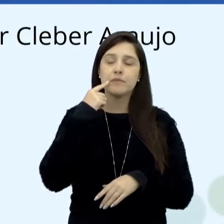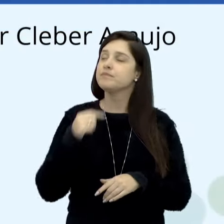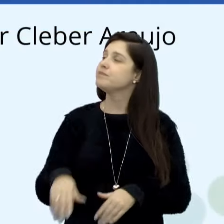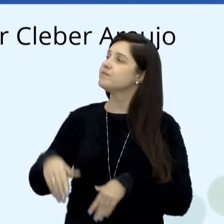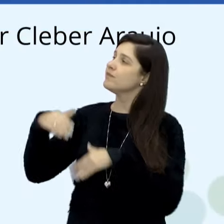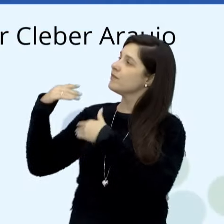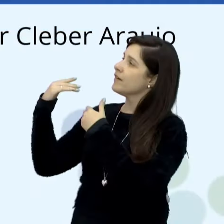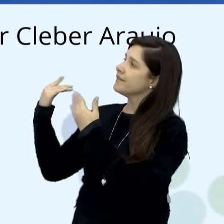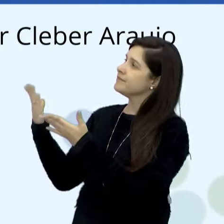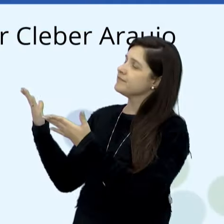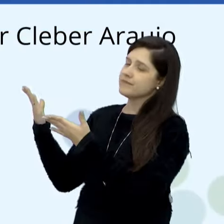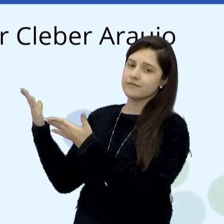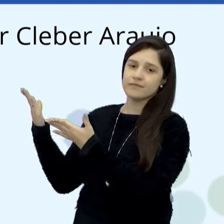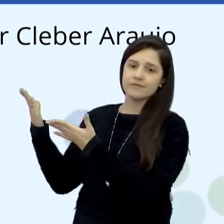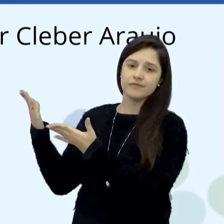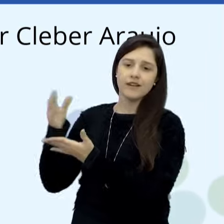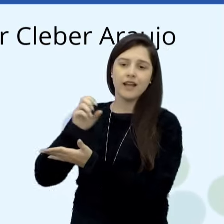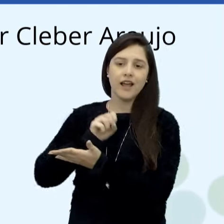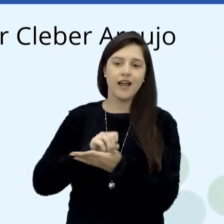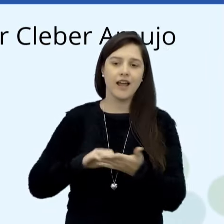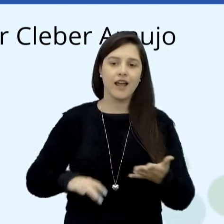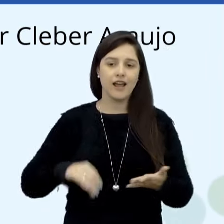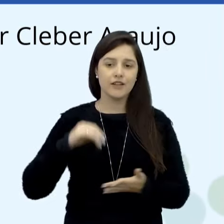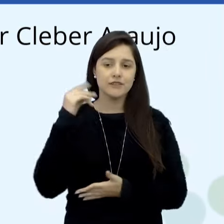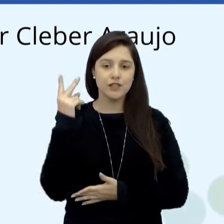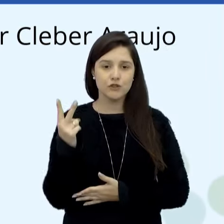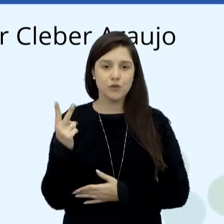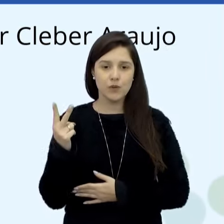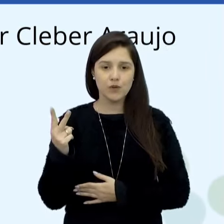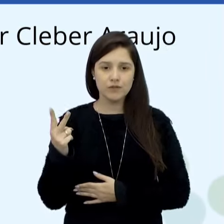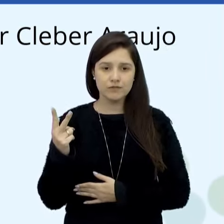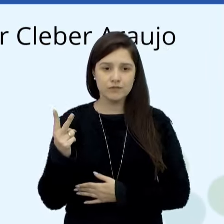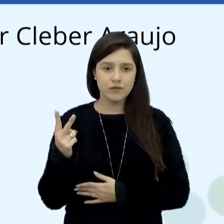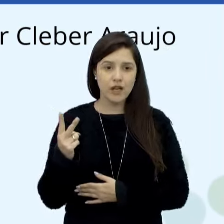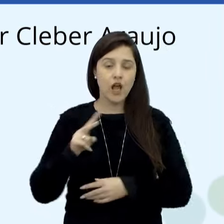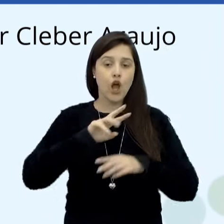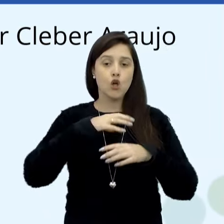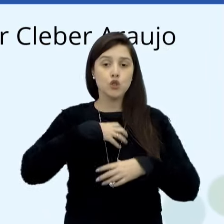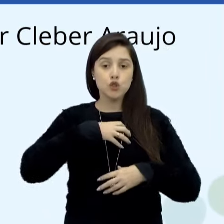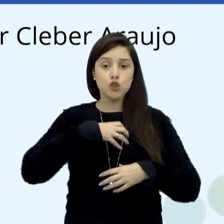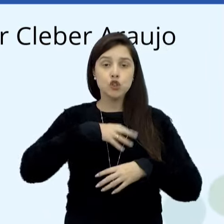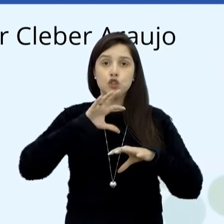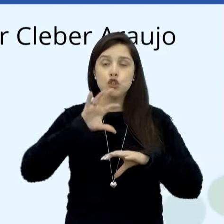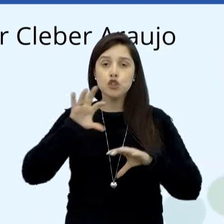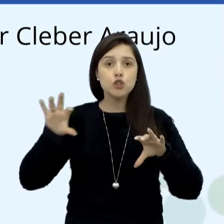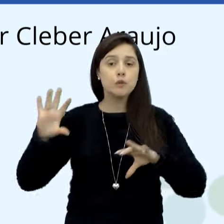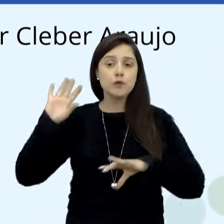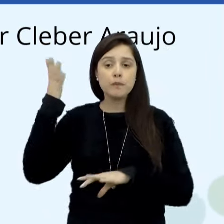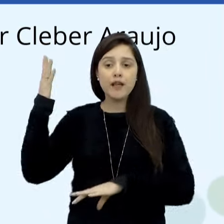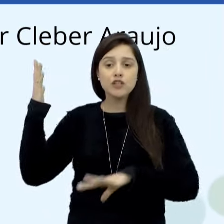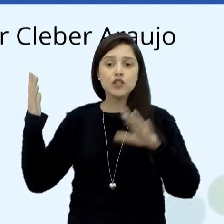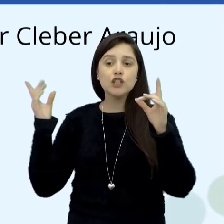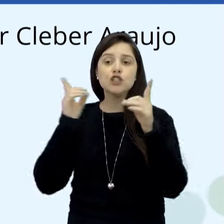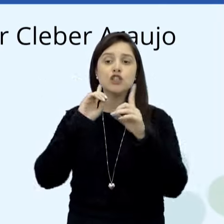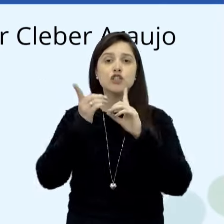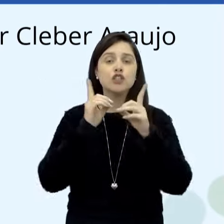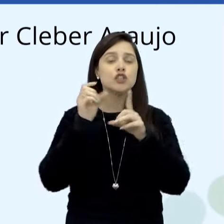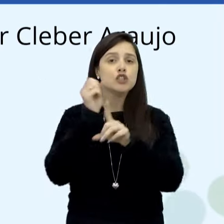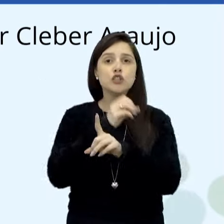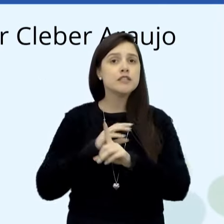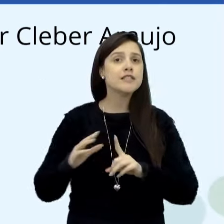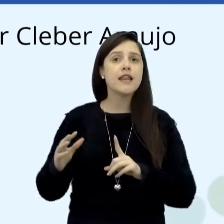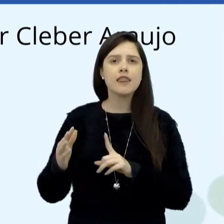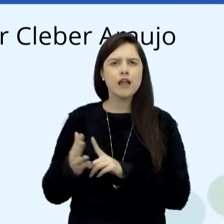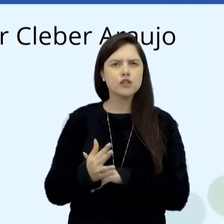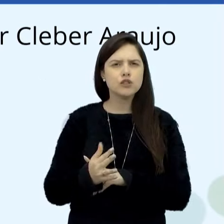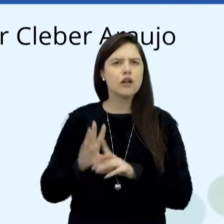nossa atividade 2, que é os tipos de paisagem e a sua dinâmica com a sociedade.